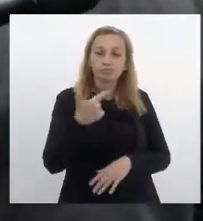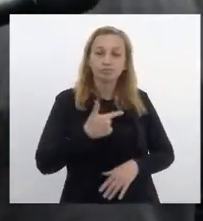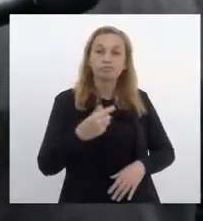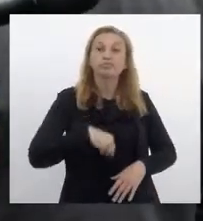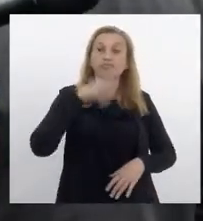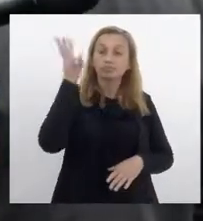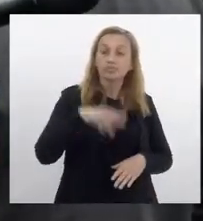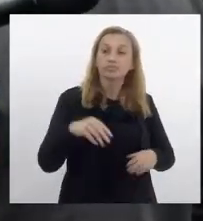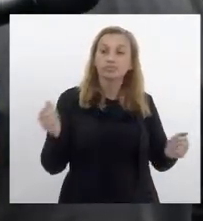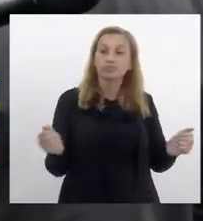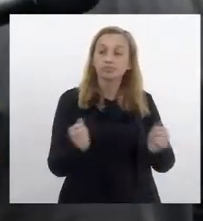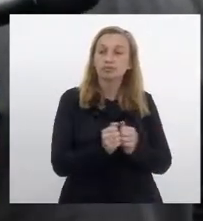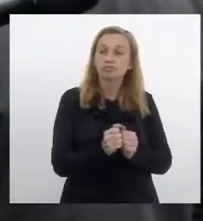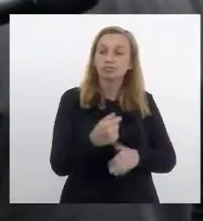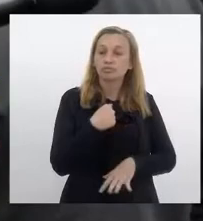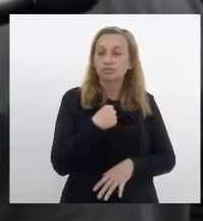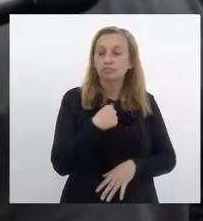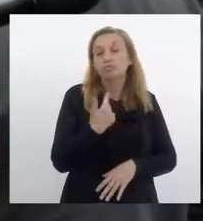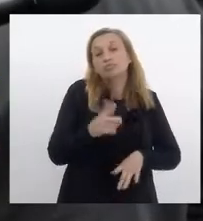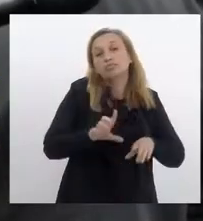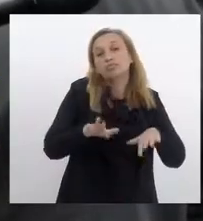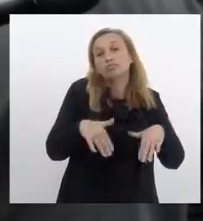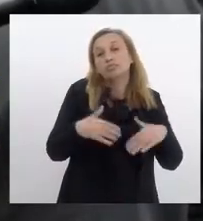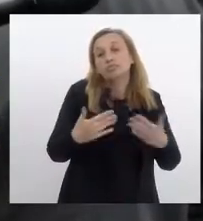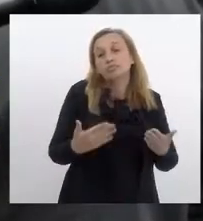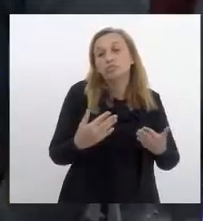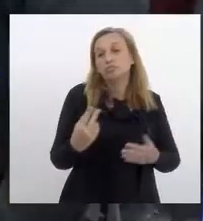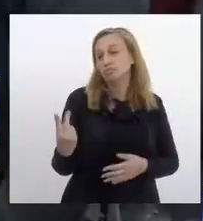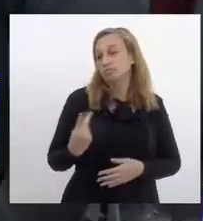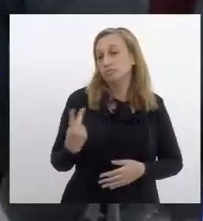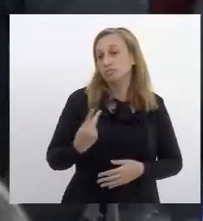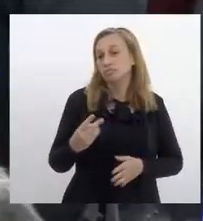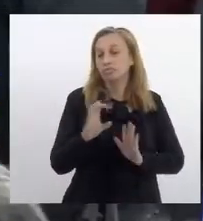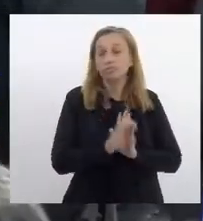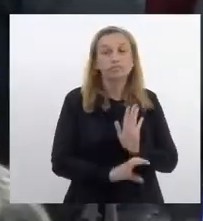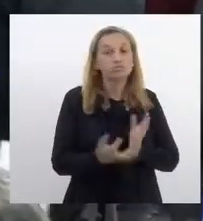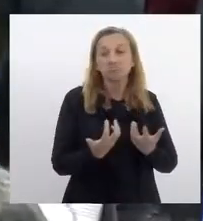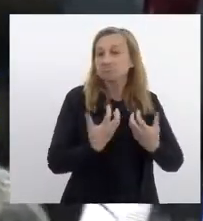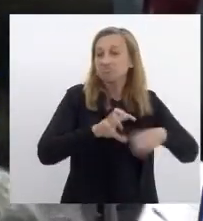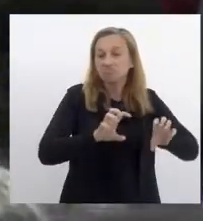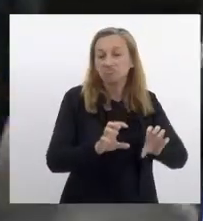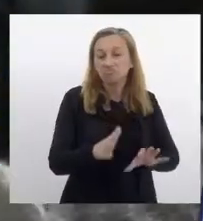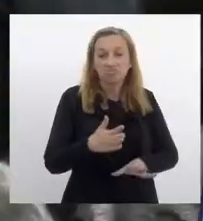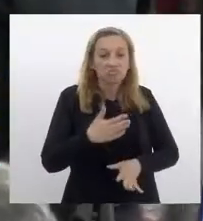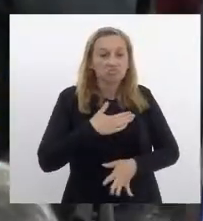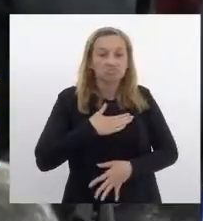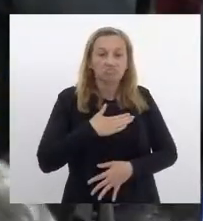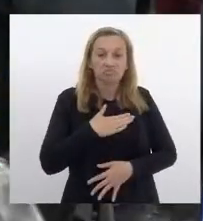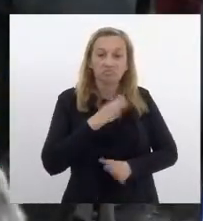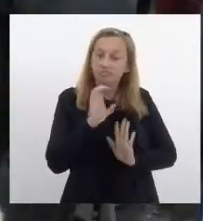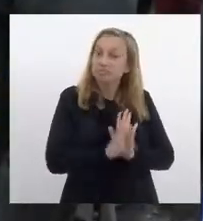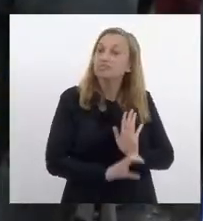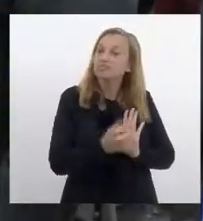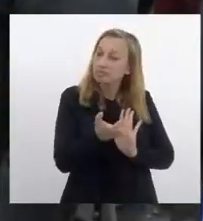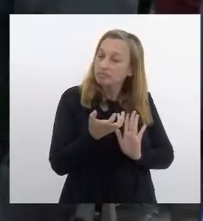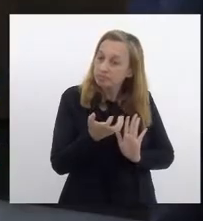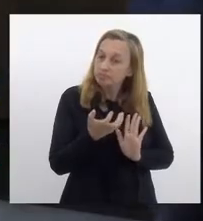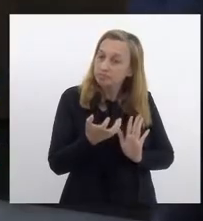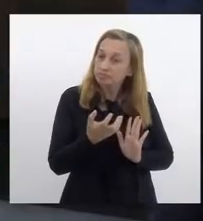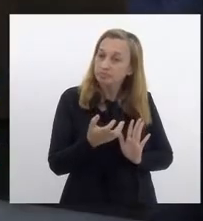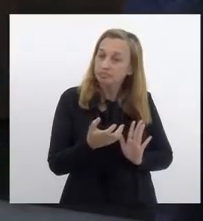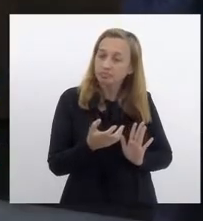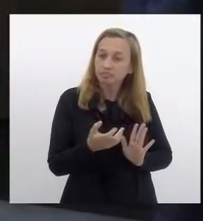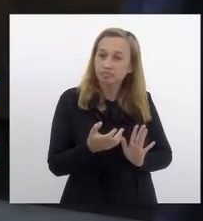emendou fui eu. Então teria que ser as nossas emendas. Mas eu não quero que sejam as minhas emendas. Eu só quero que o